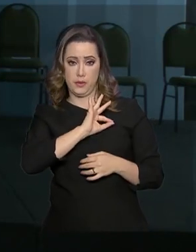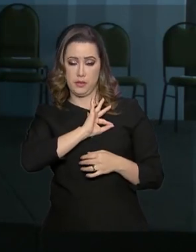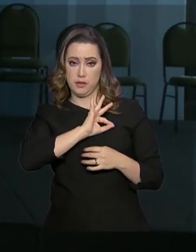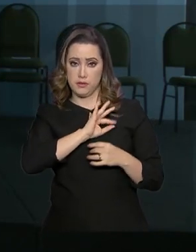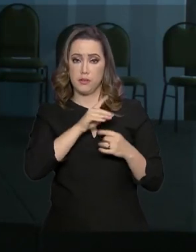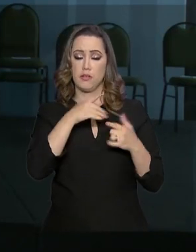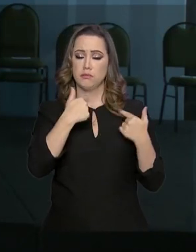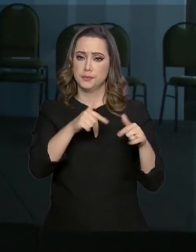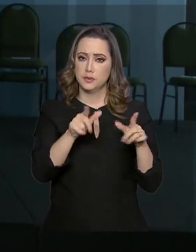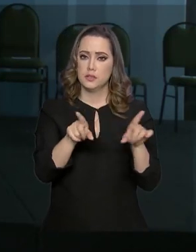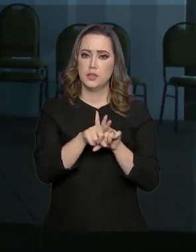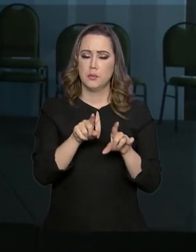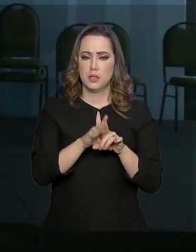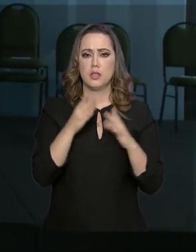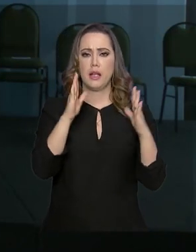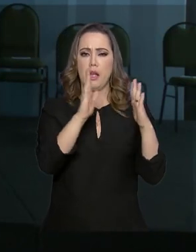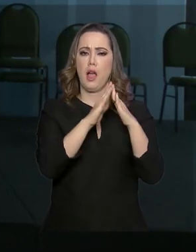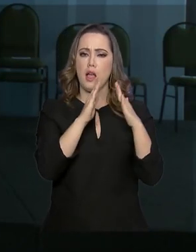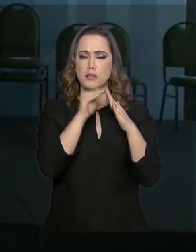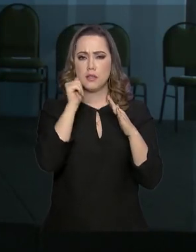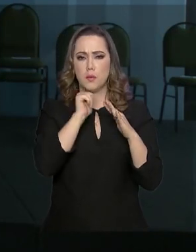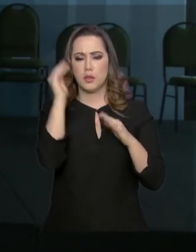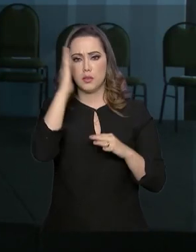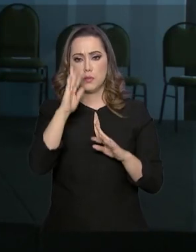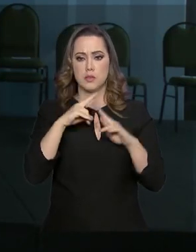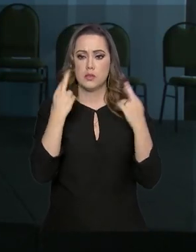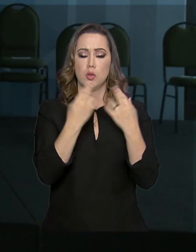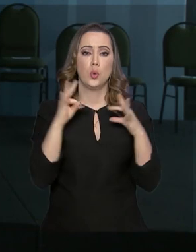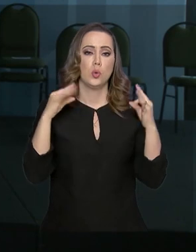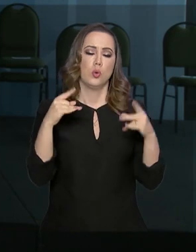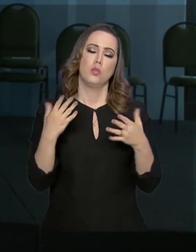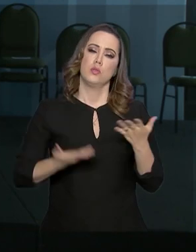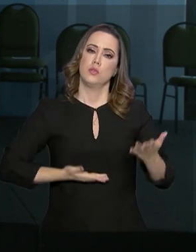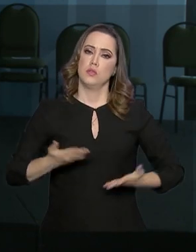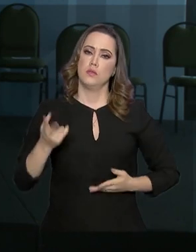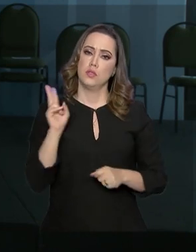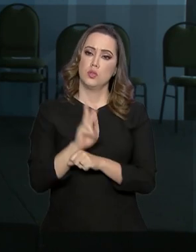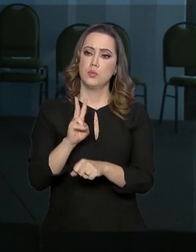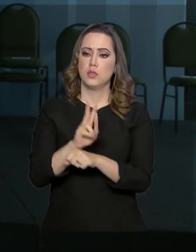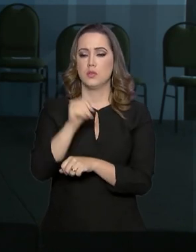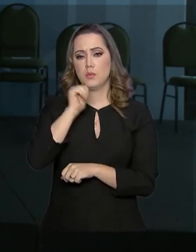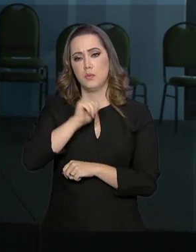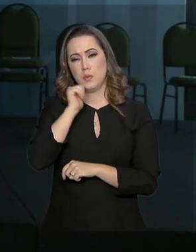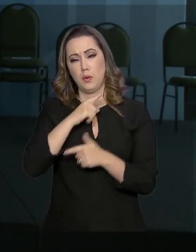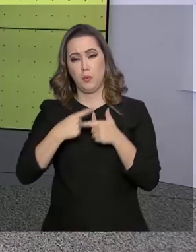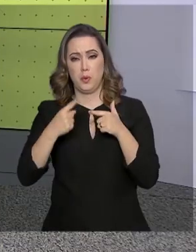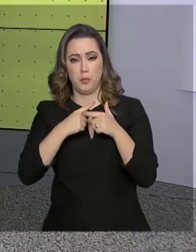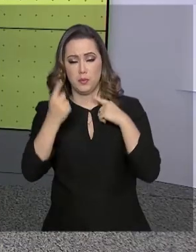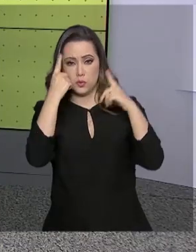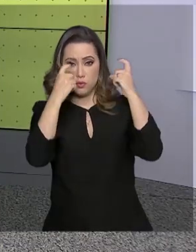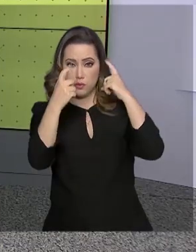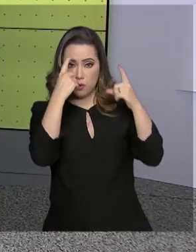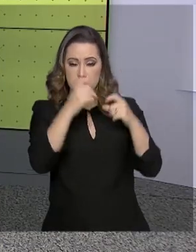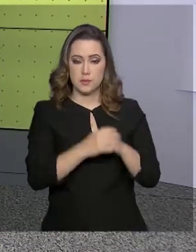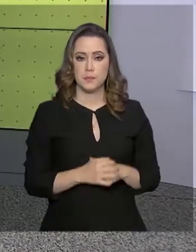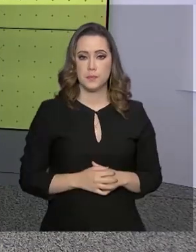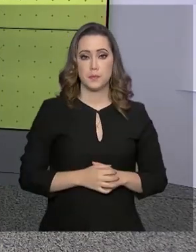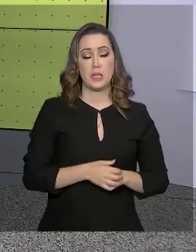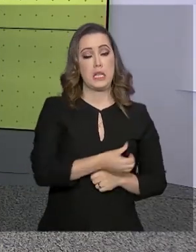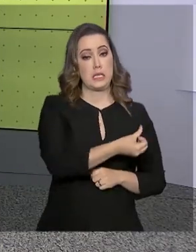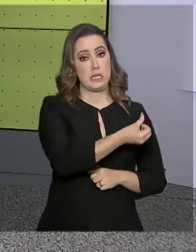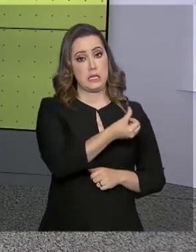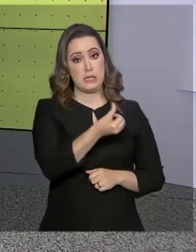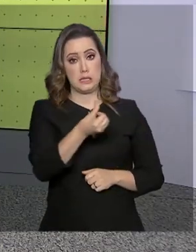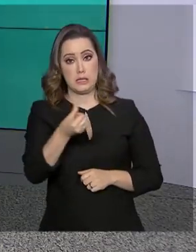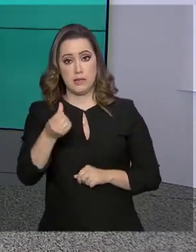casas da mulher brasileira, que são casas que reúnem todos os serviços de proteção para a mulher em situação de violência. Nos seis primeiros